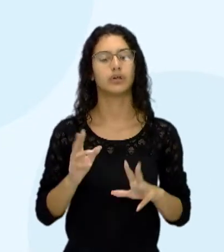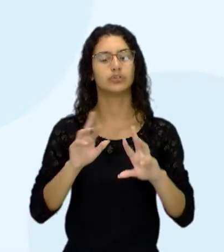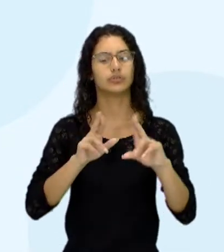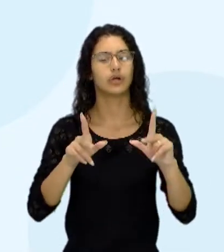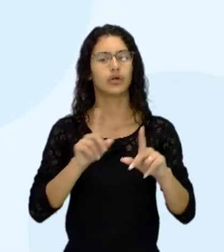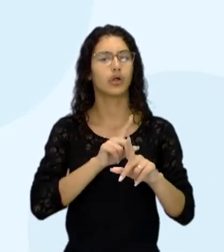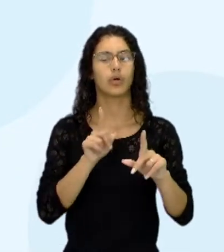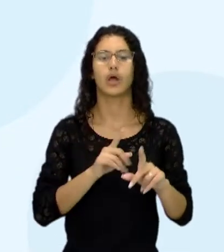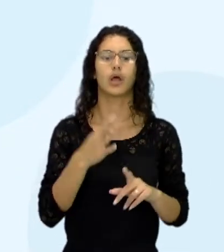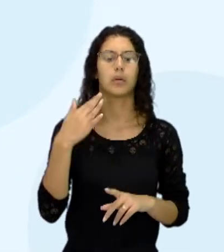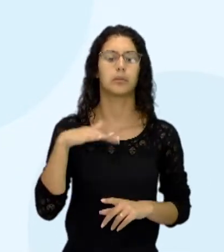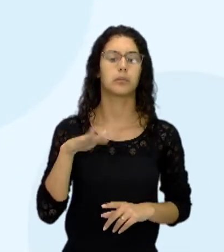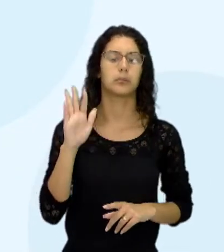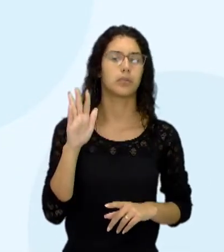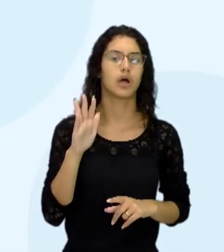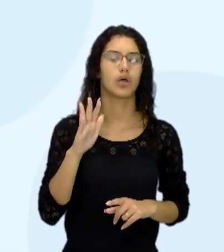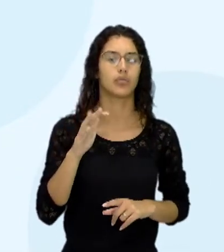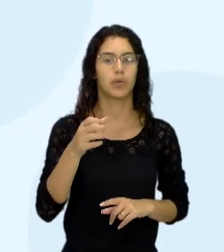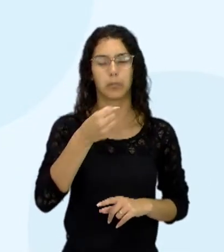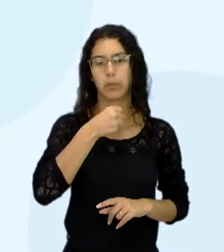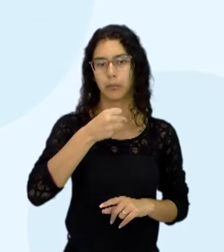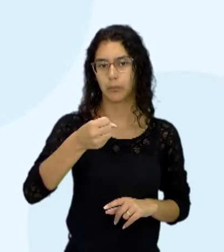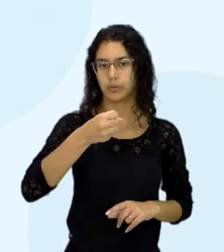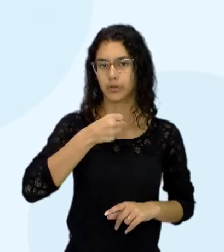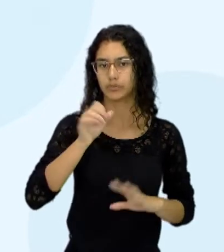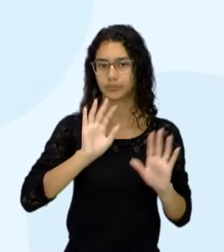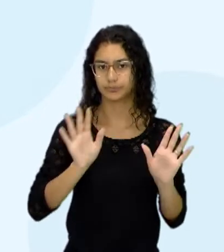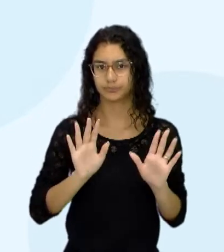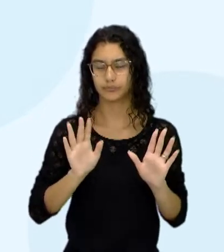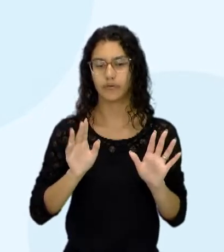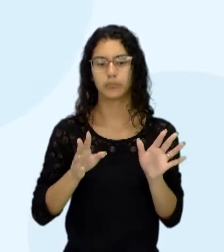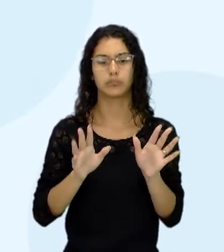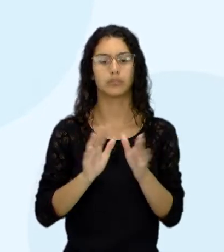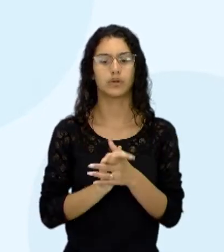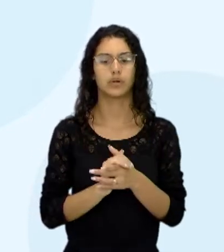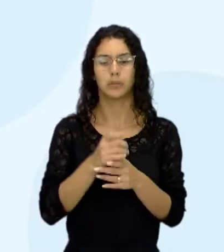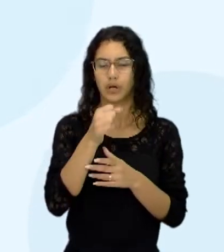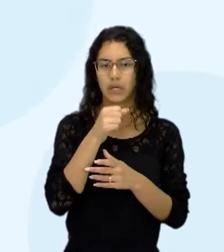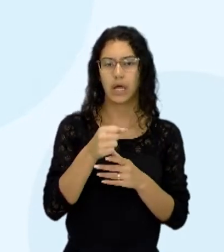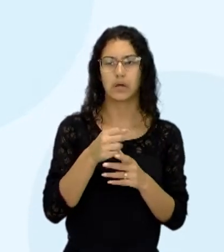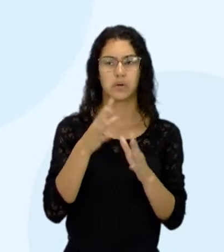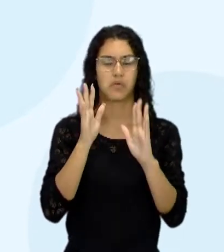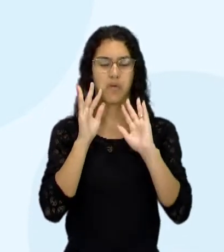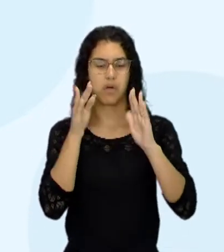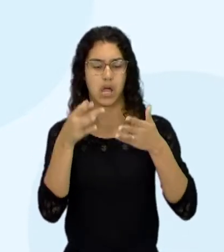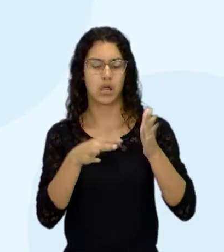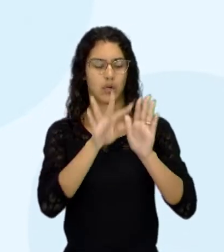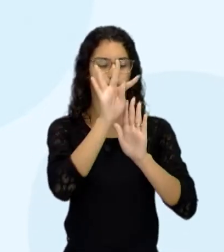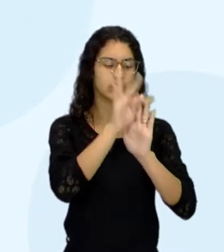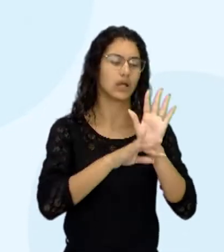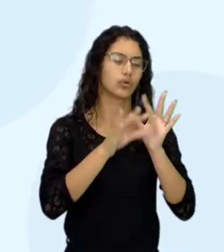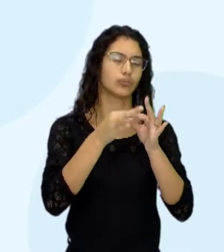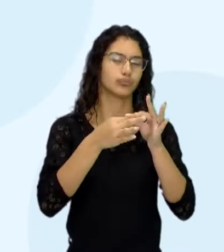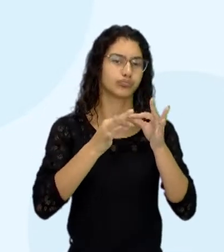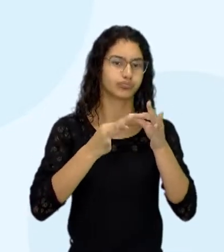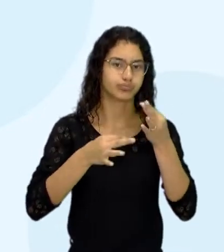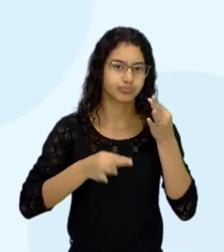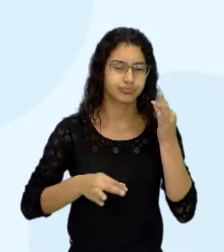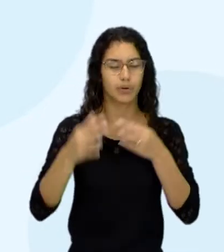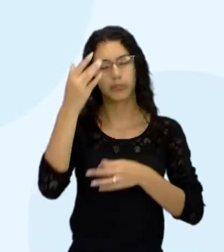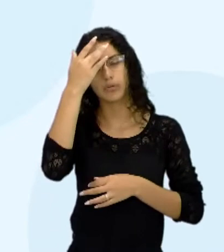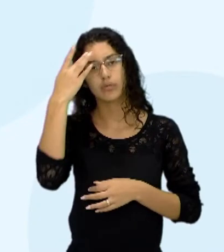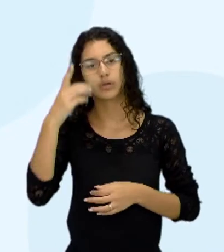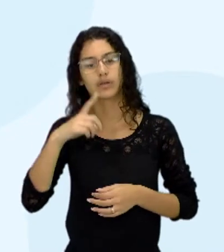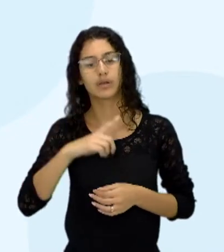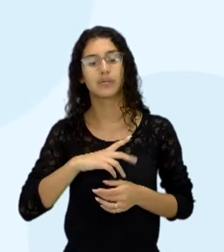é mais uma reportagem, né? A reportagem é mais séria, tem um texto grande, as pessoas às vezes têm um